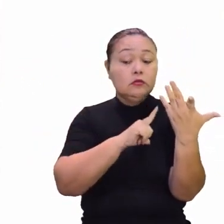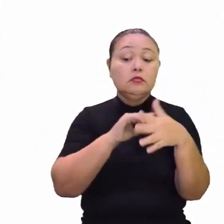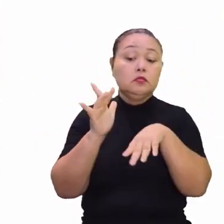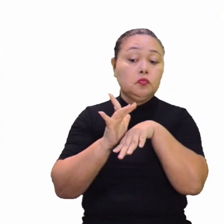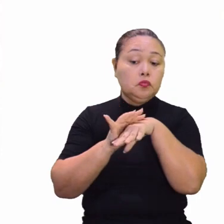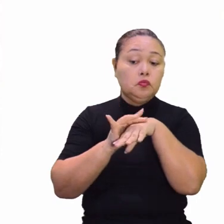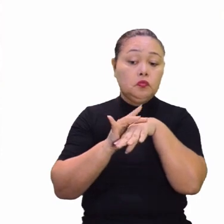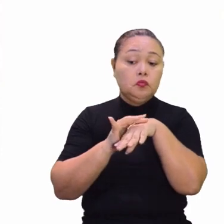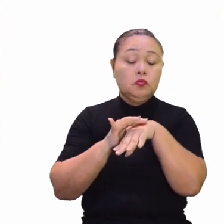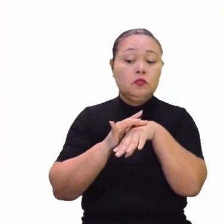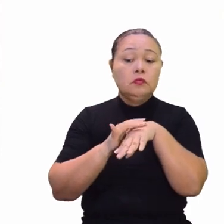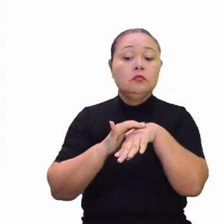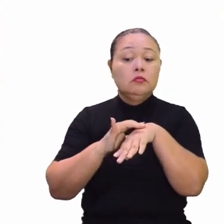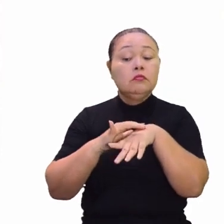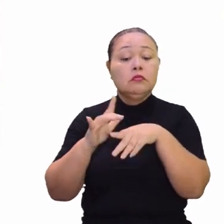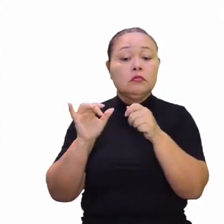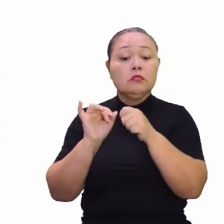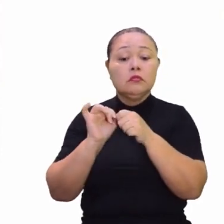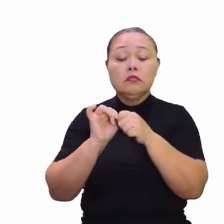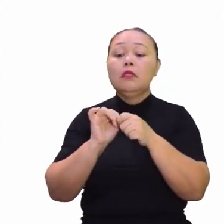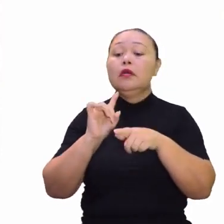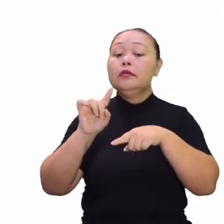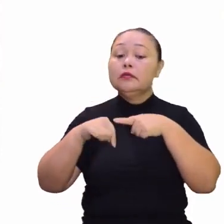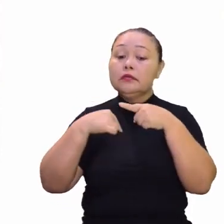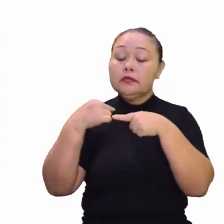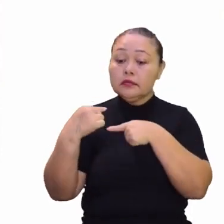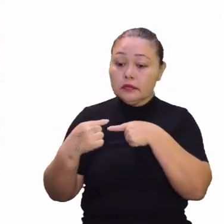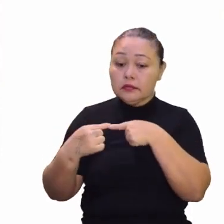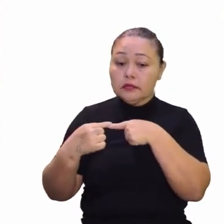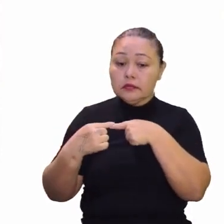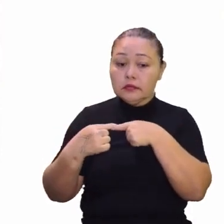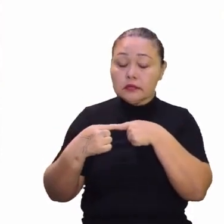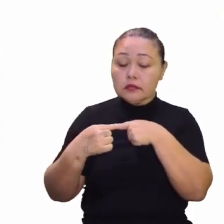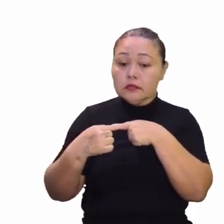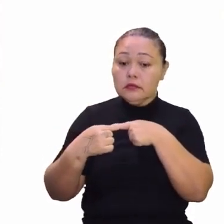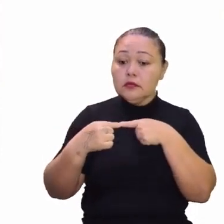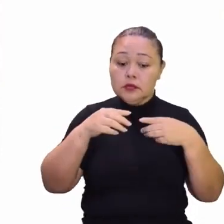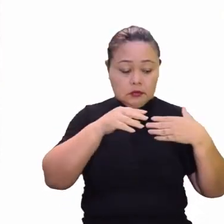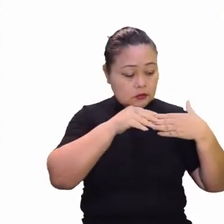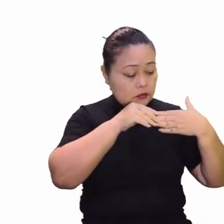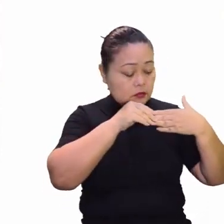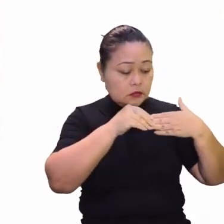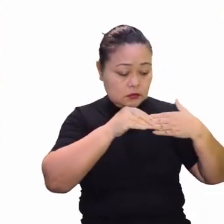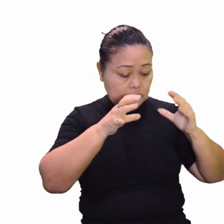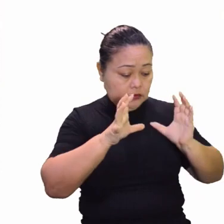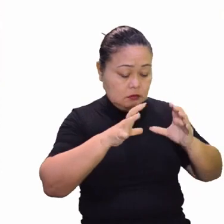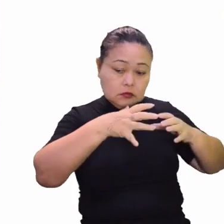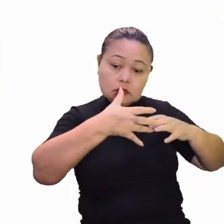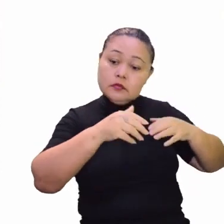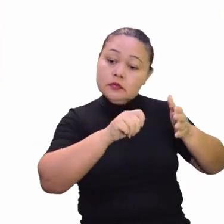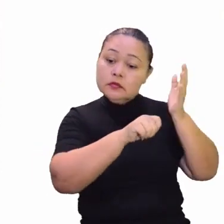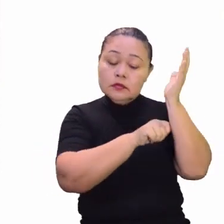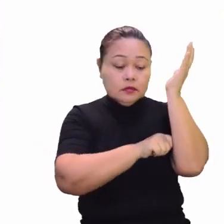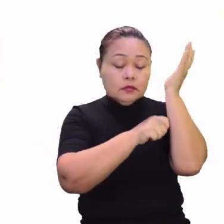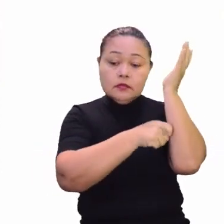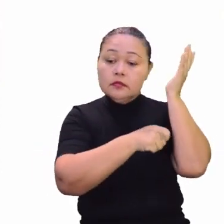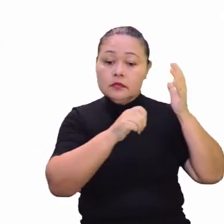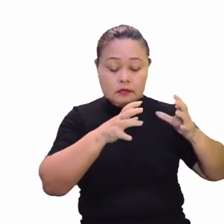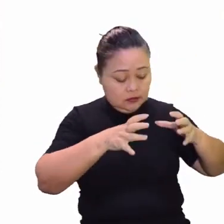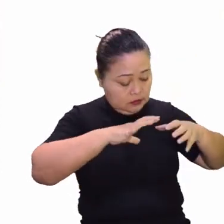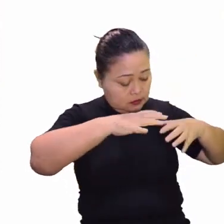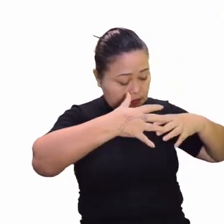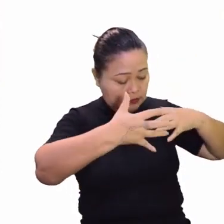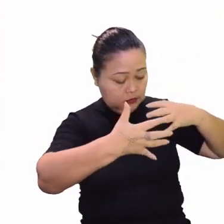era essa forma que iniciava todo o processo desse deslocamento da borracha que saía aqui